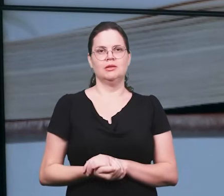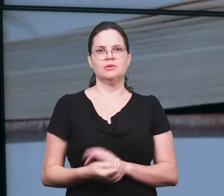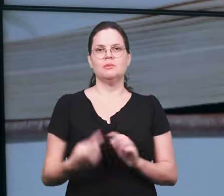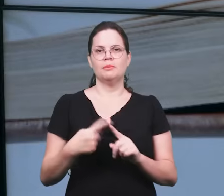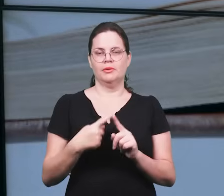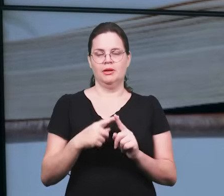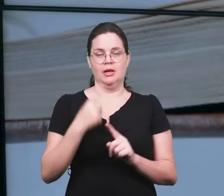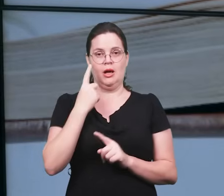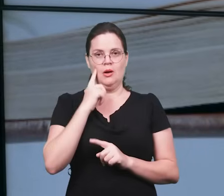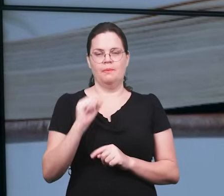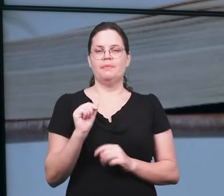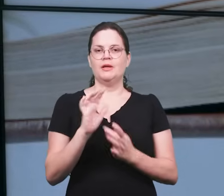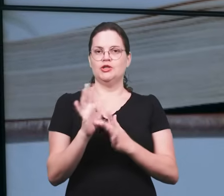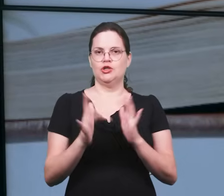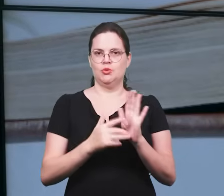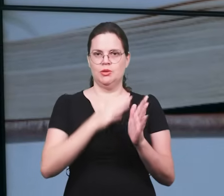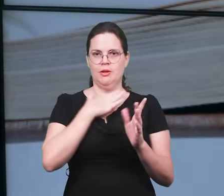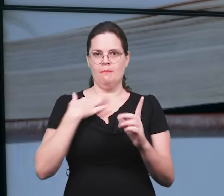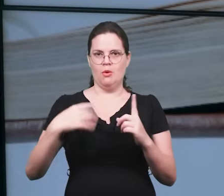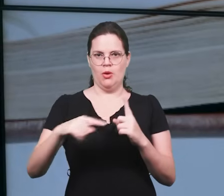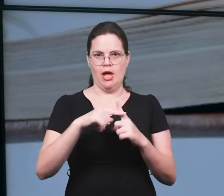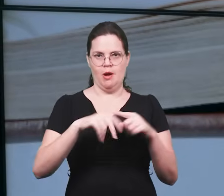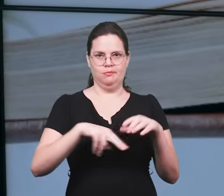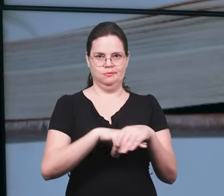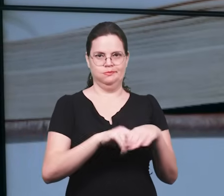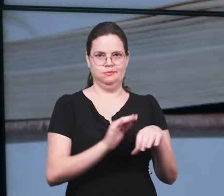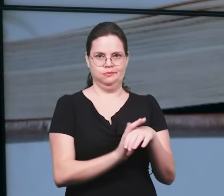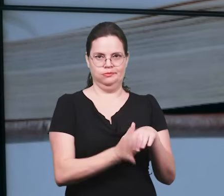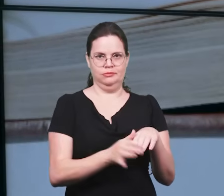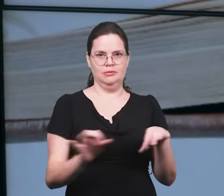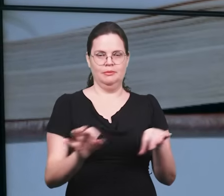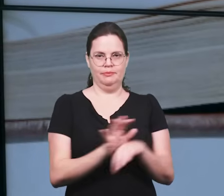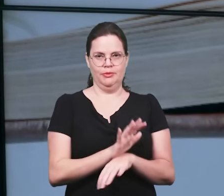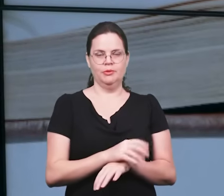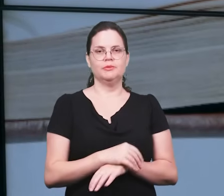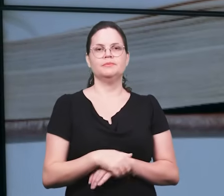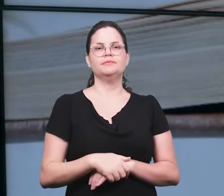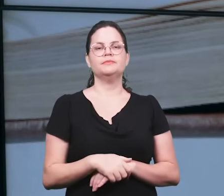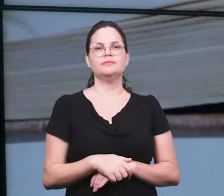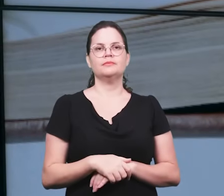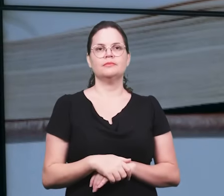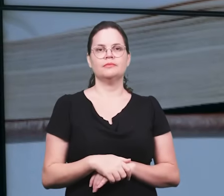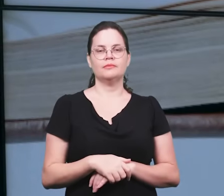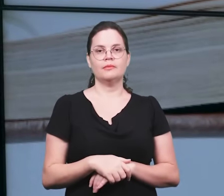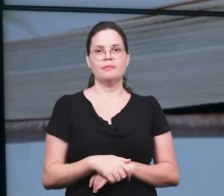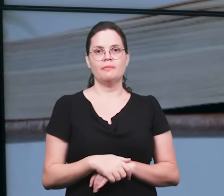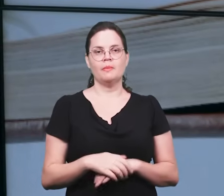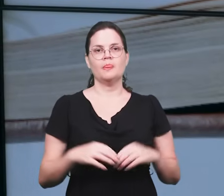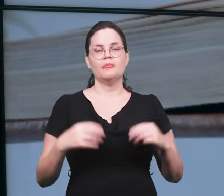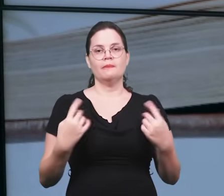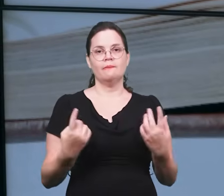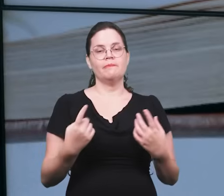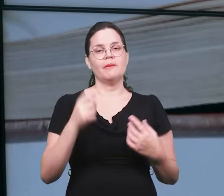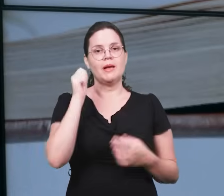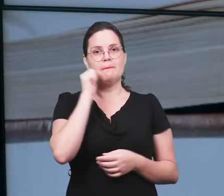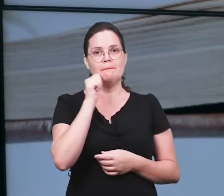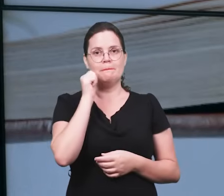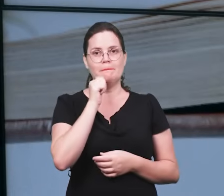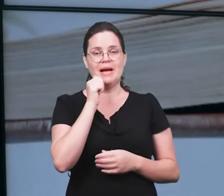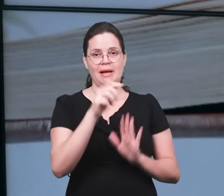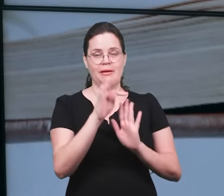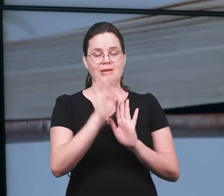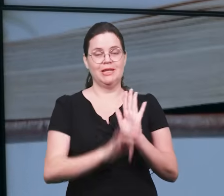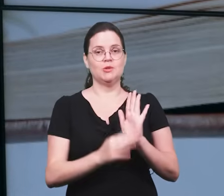morte do Senhor Jesus e por ocasião, às vezes, depois da sua ressurreição, a Bíblia fala das mulheres,